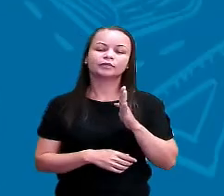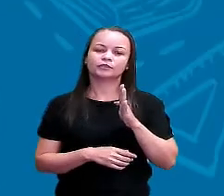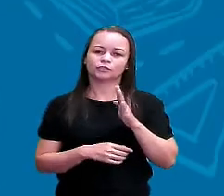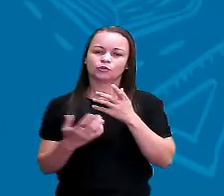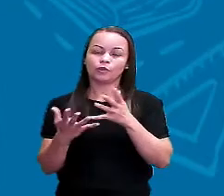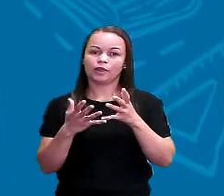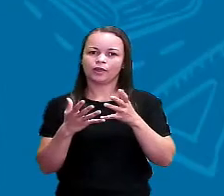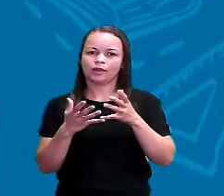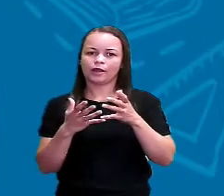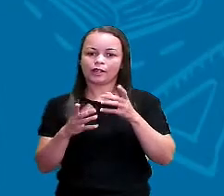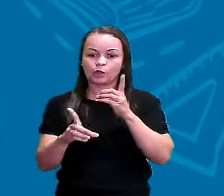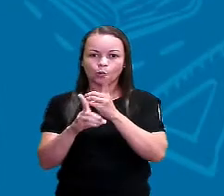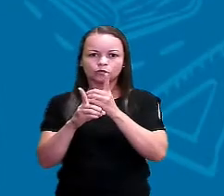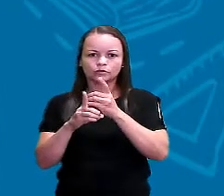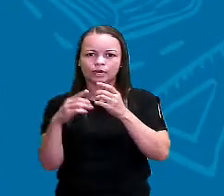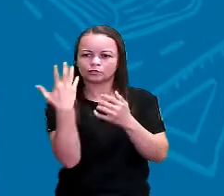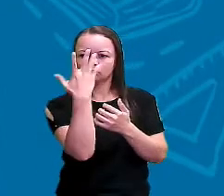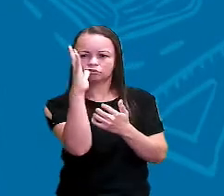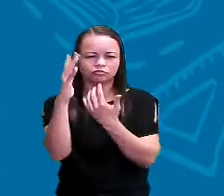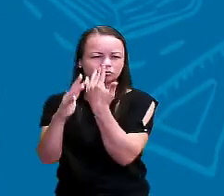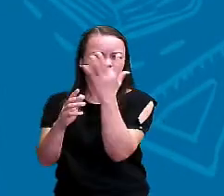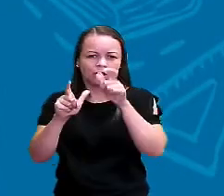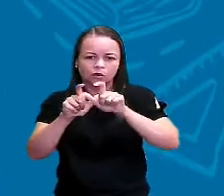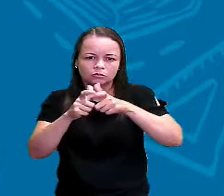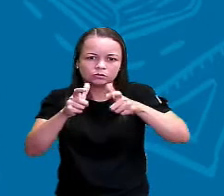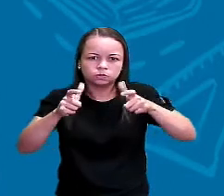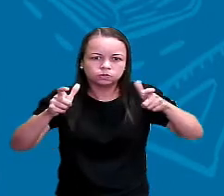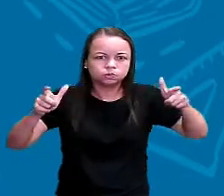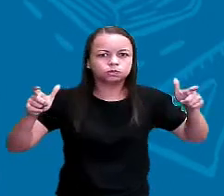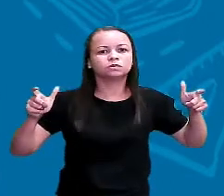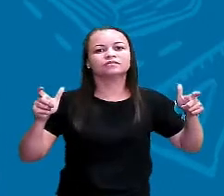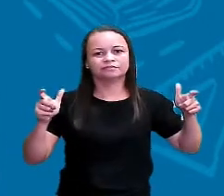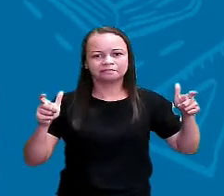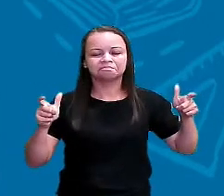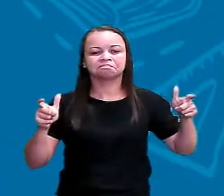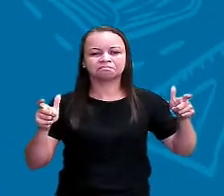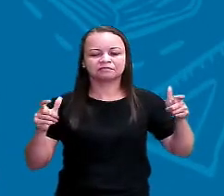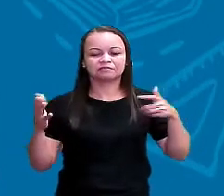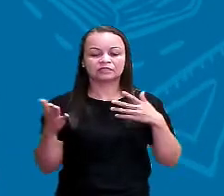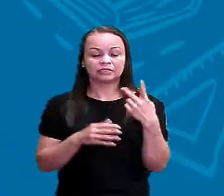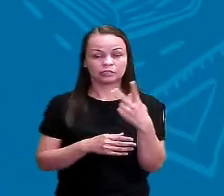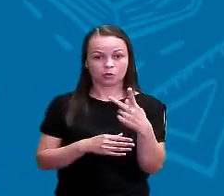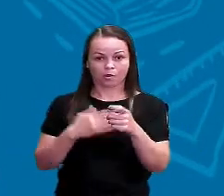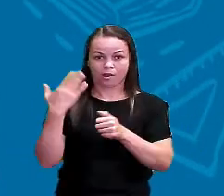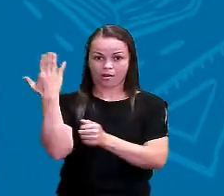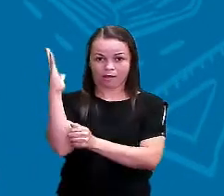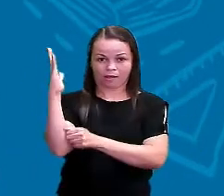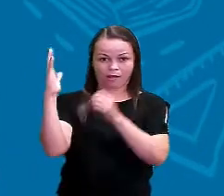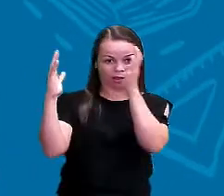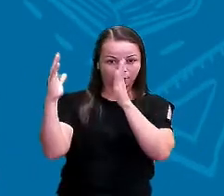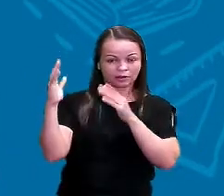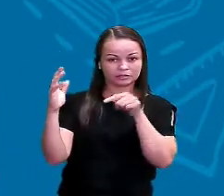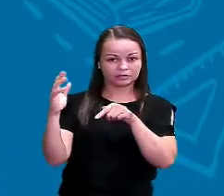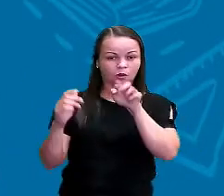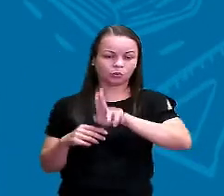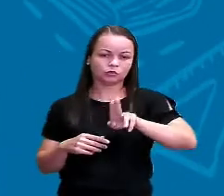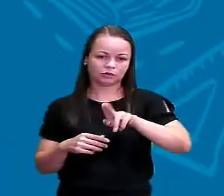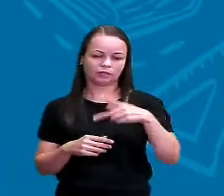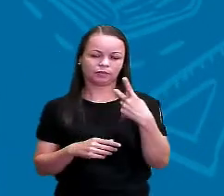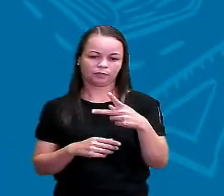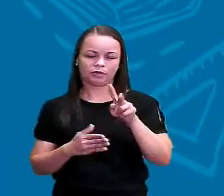em abundância, tinha muito, mas muito mesmo, no território brasileiro, certo? Então, essa árvore era utilizada pelos índios